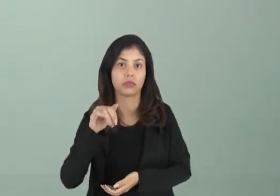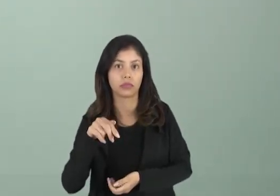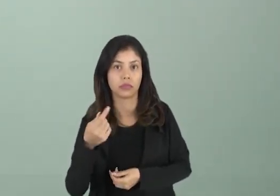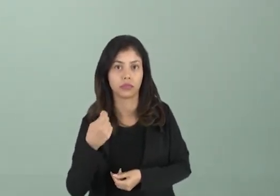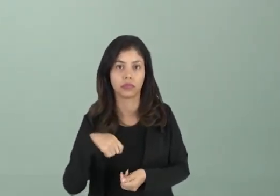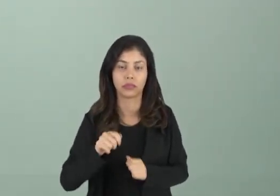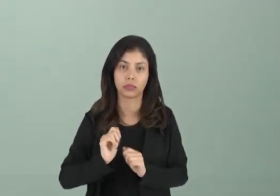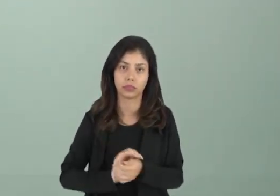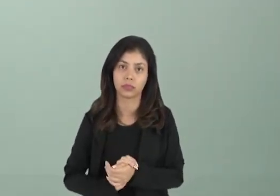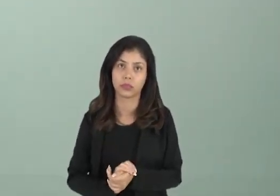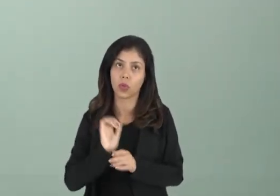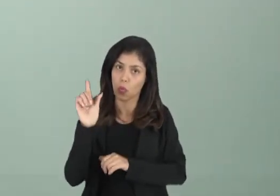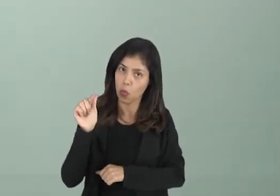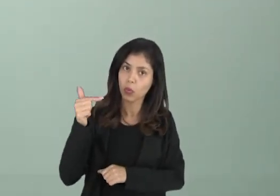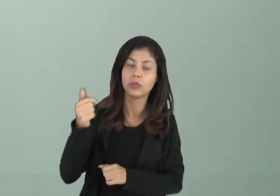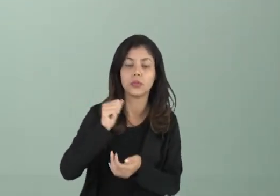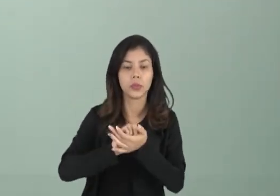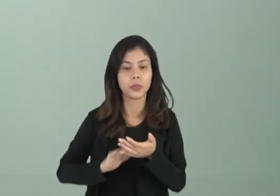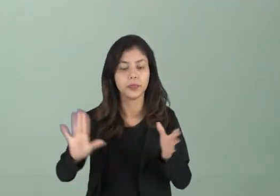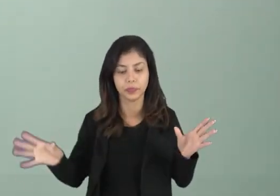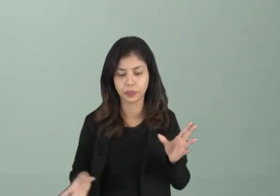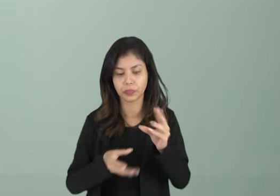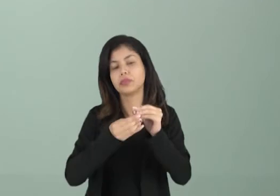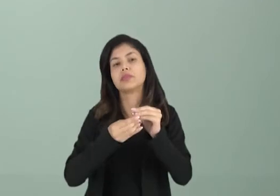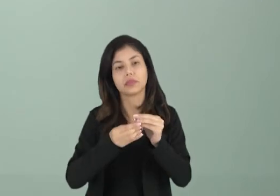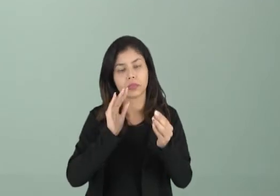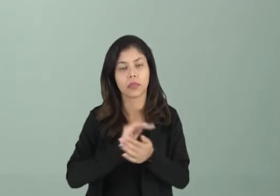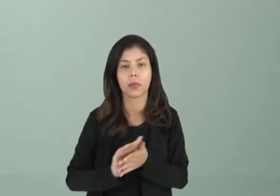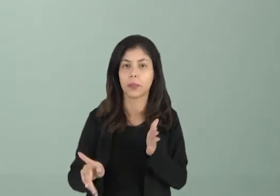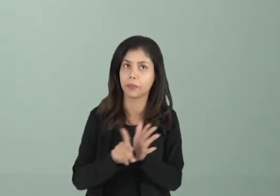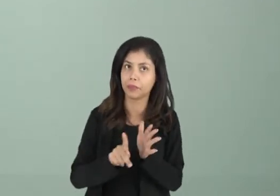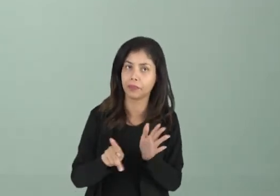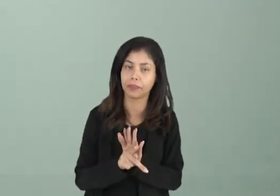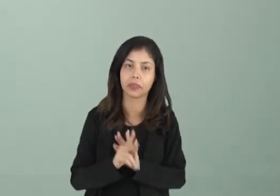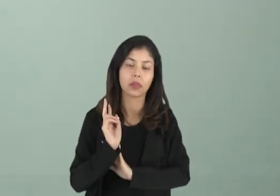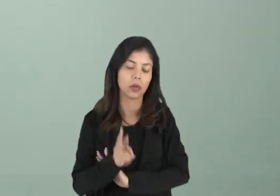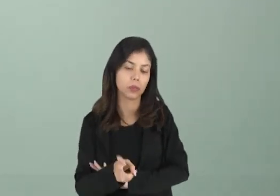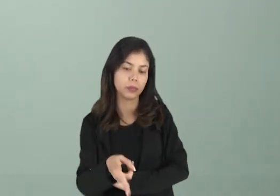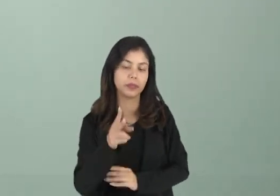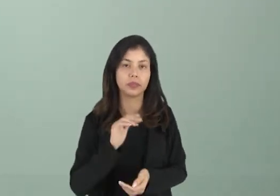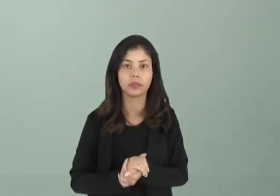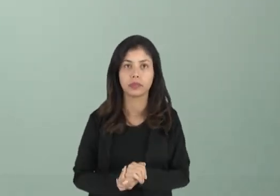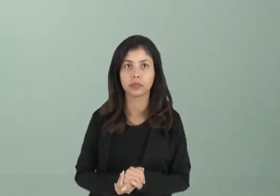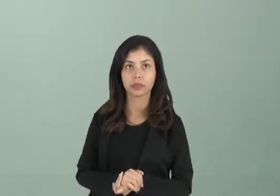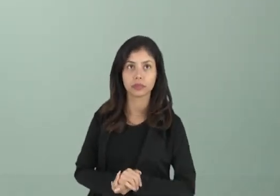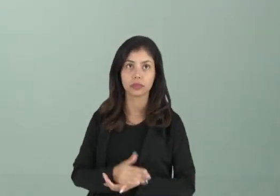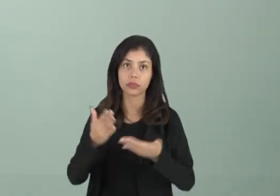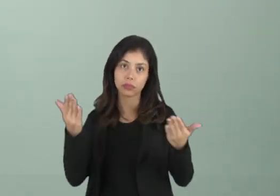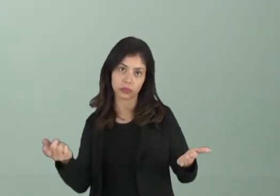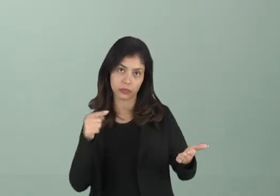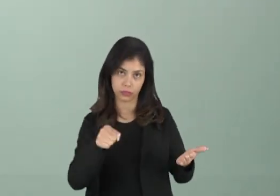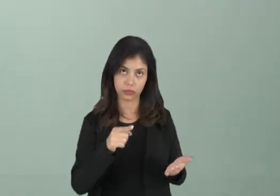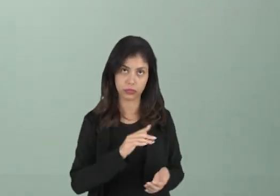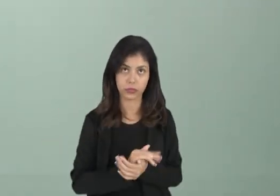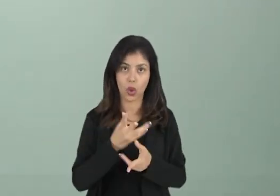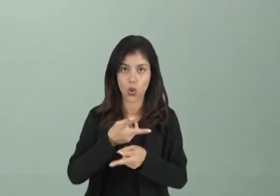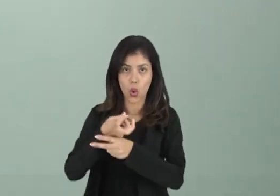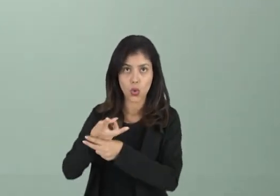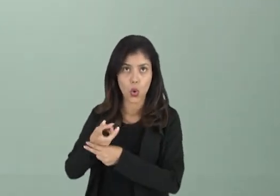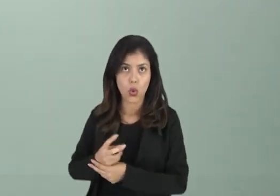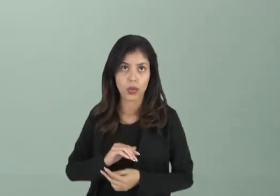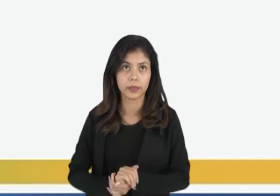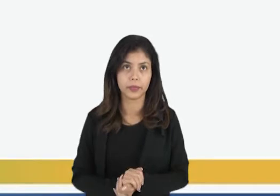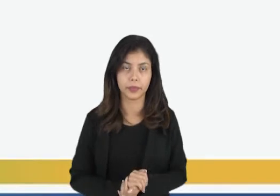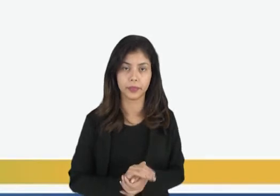atividades complementares são ativadas para poder dar conta dessa demanda. Então, absorve a mão